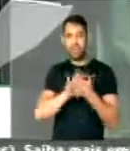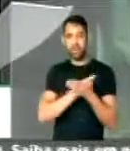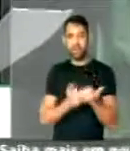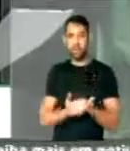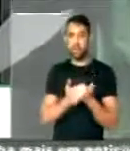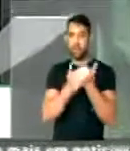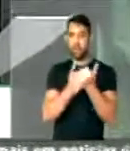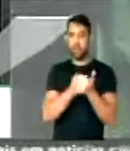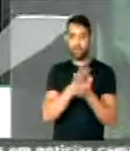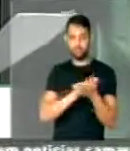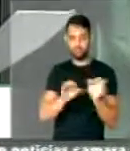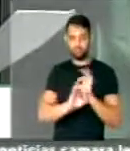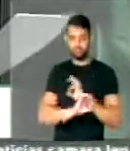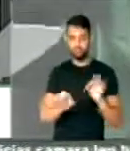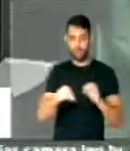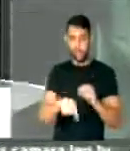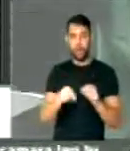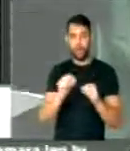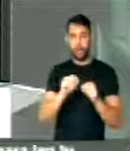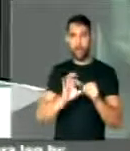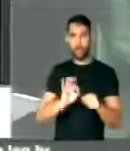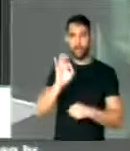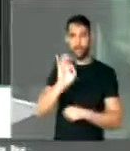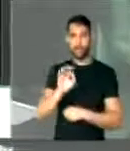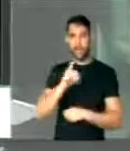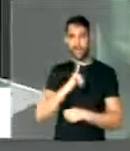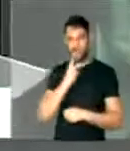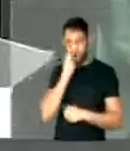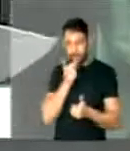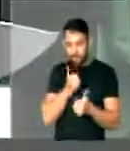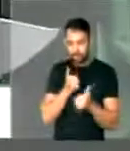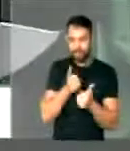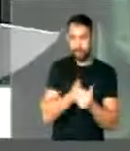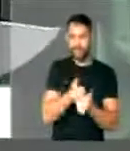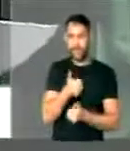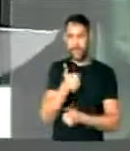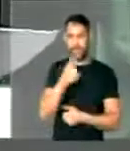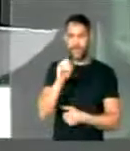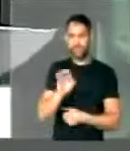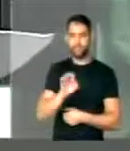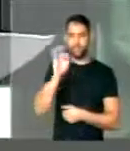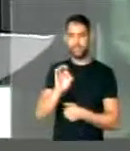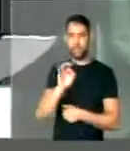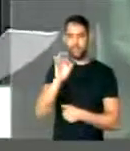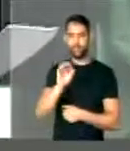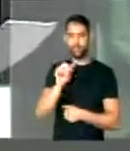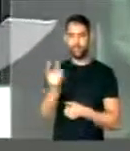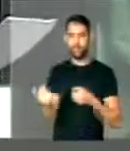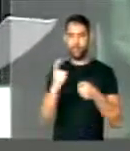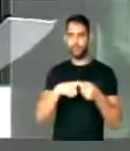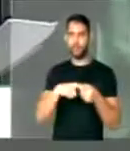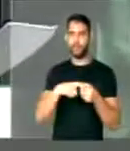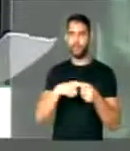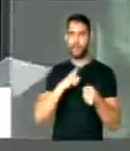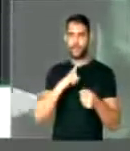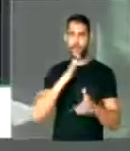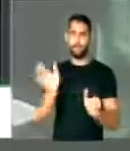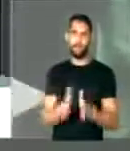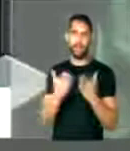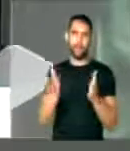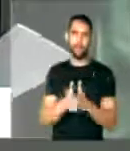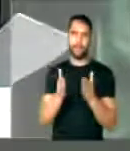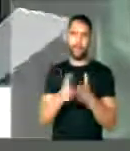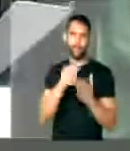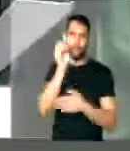convalescença neste ano, a cifra tende a aproximar-se dos 10% da população. Serão cerca